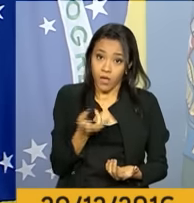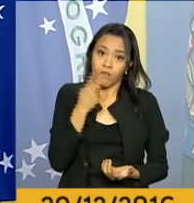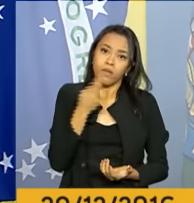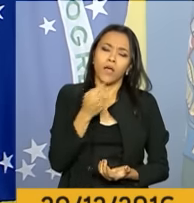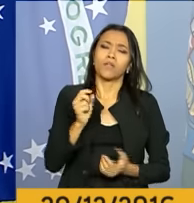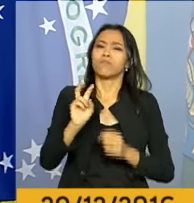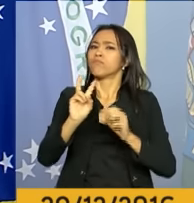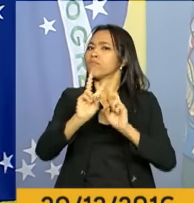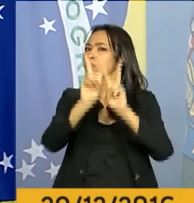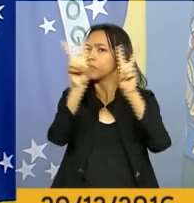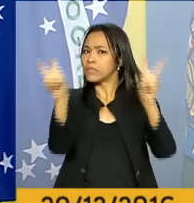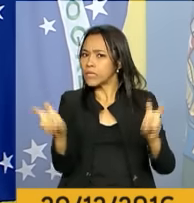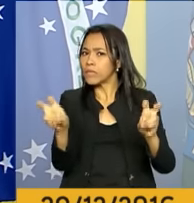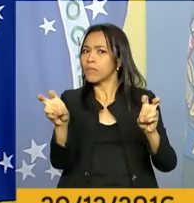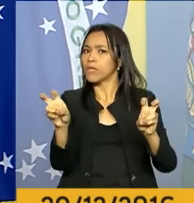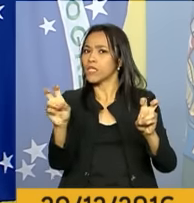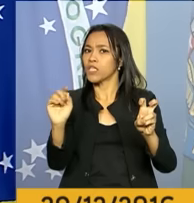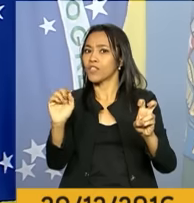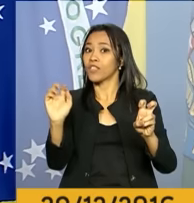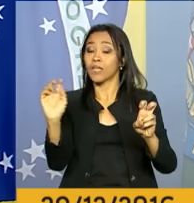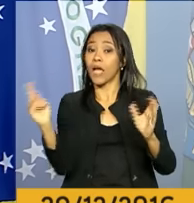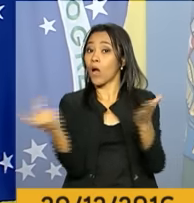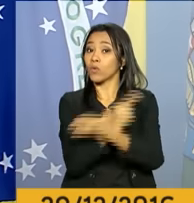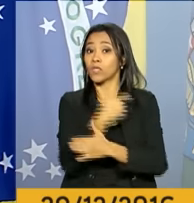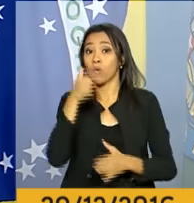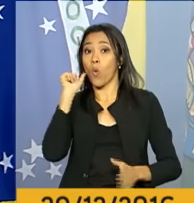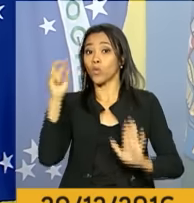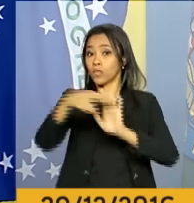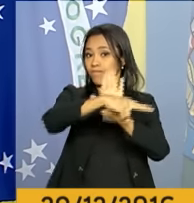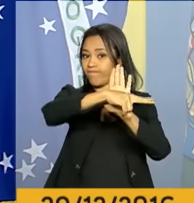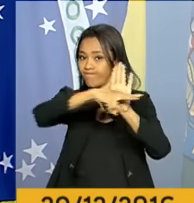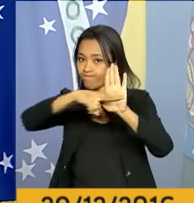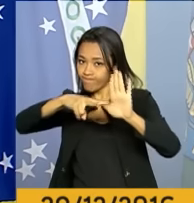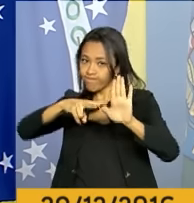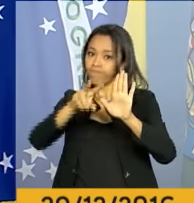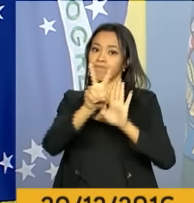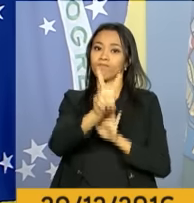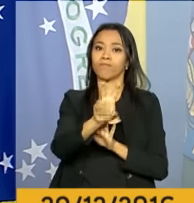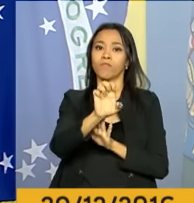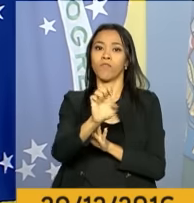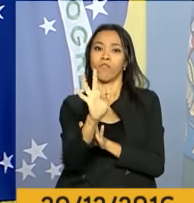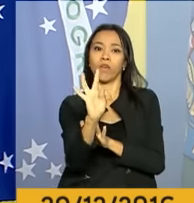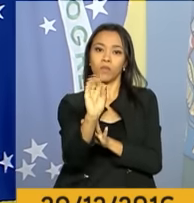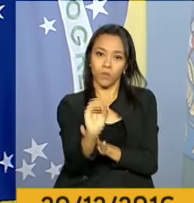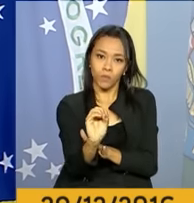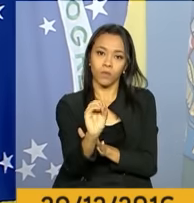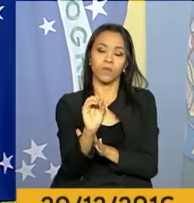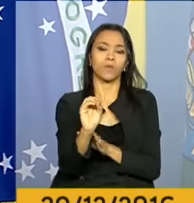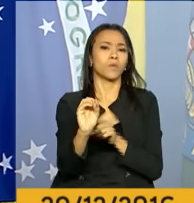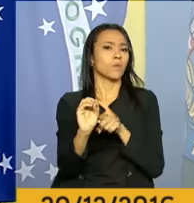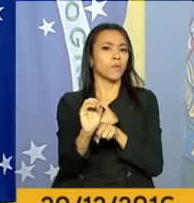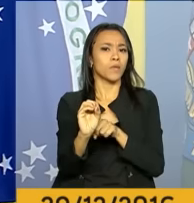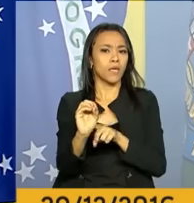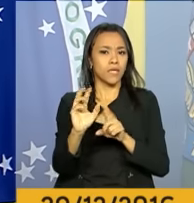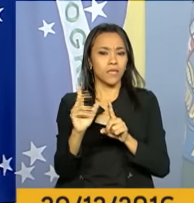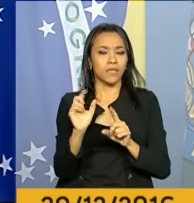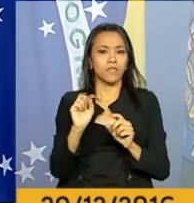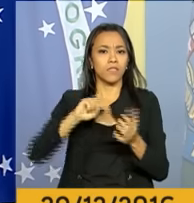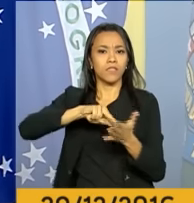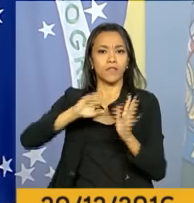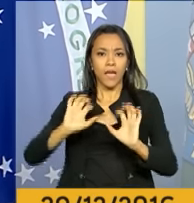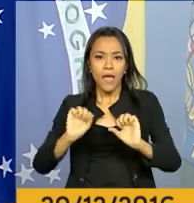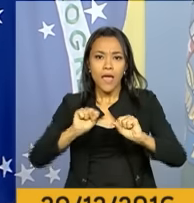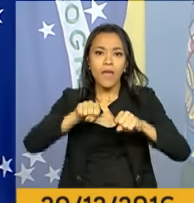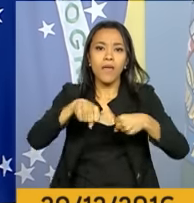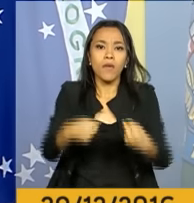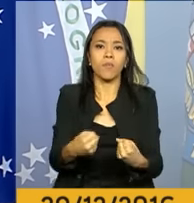objeto de um veto no dia de ontem que é o veto da chamada recuperação fiscal